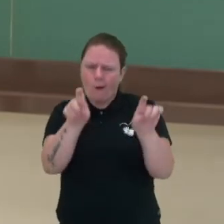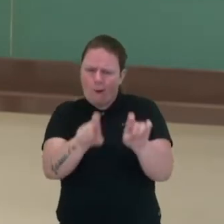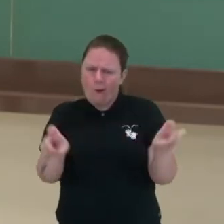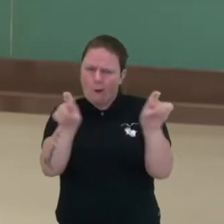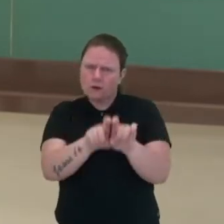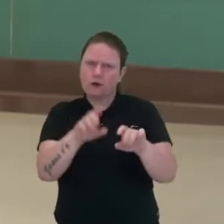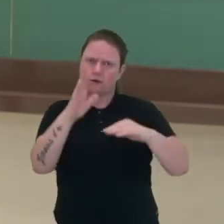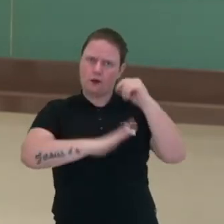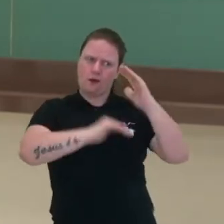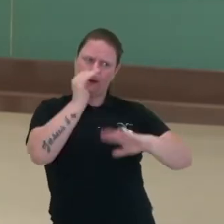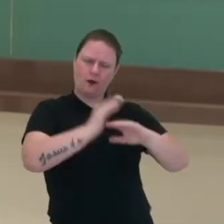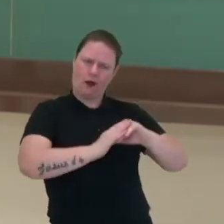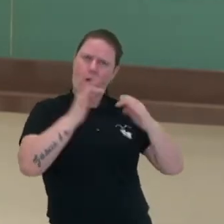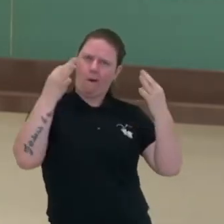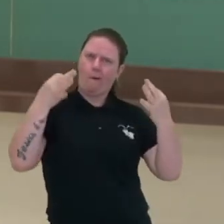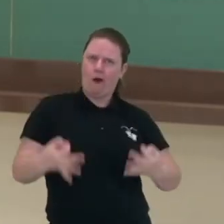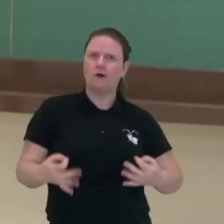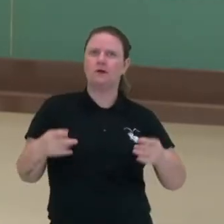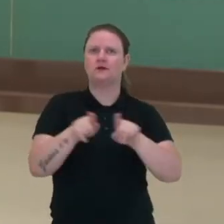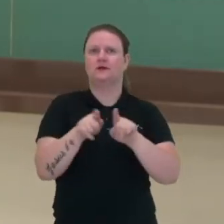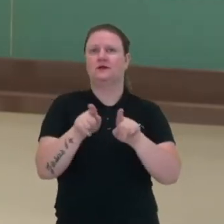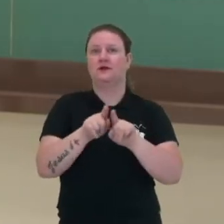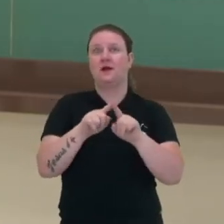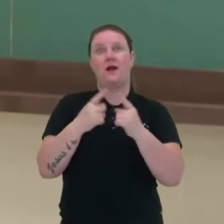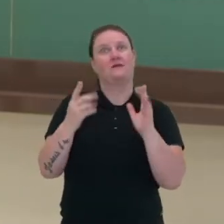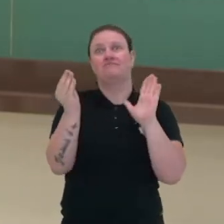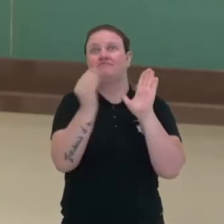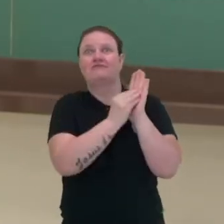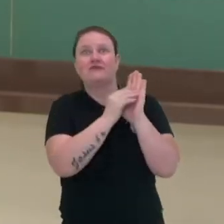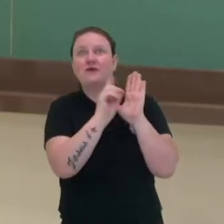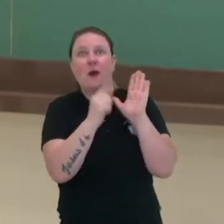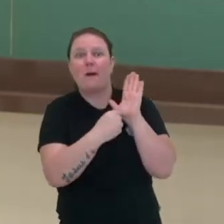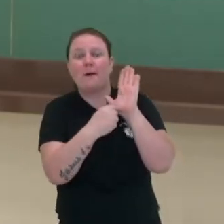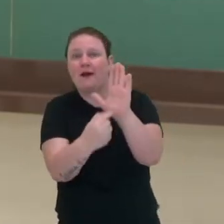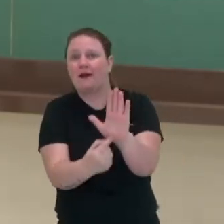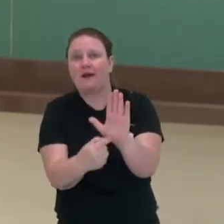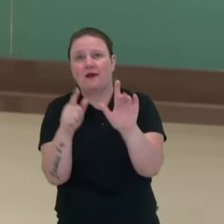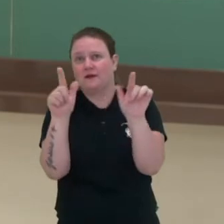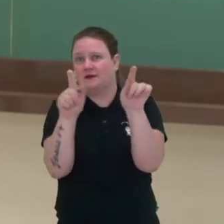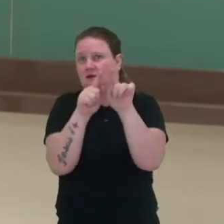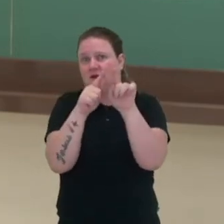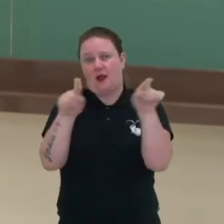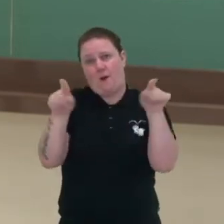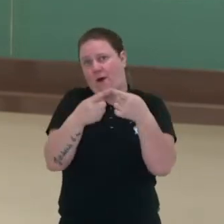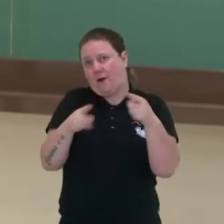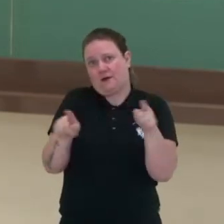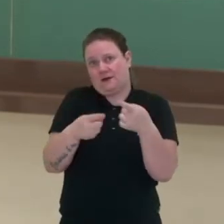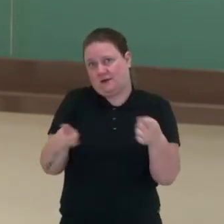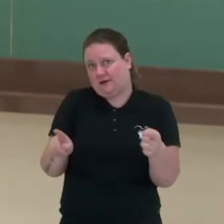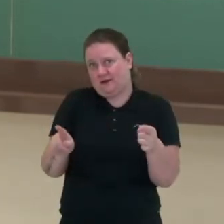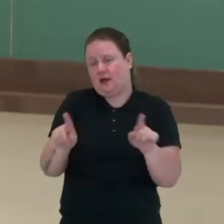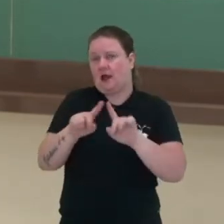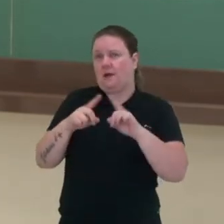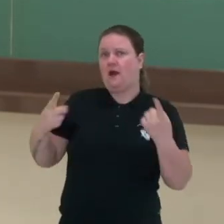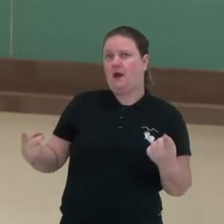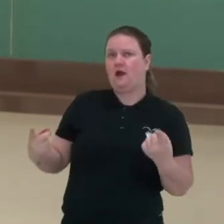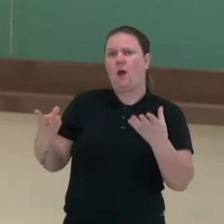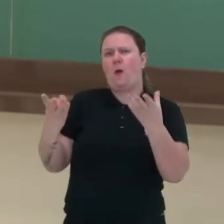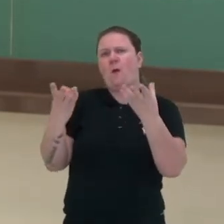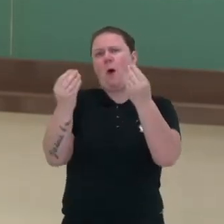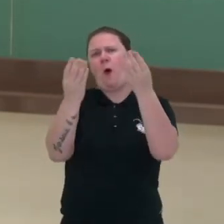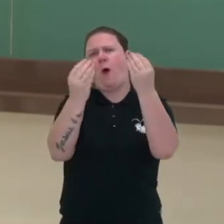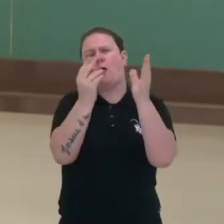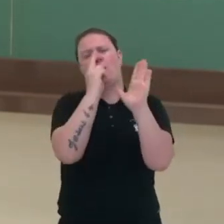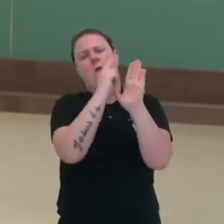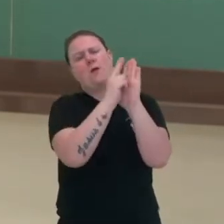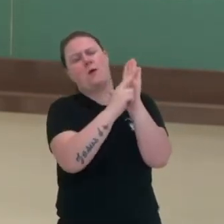super profissionais também, também não foram contemplados. Várias profissões não foram contempladas, mas ao colocar ali muitas profissões,